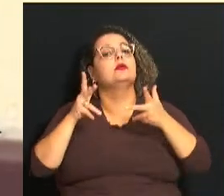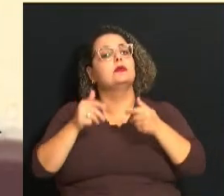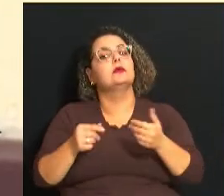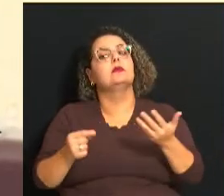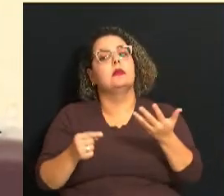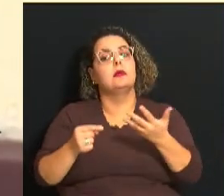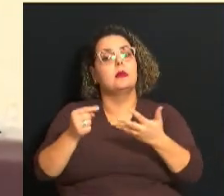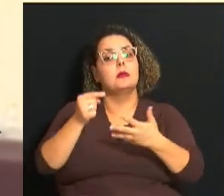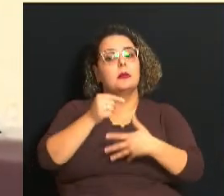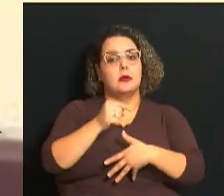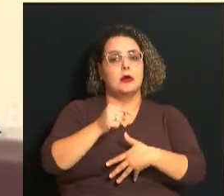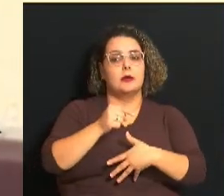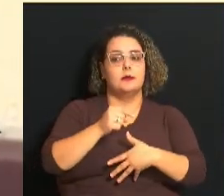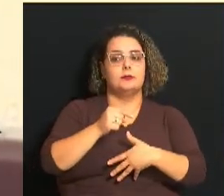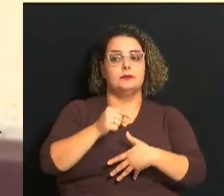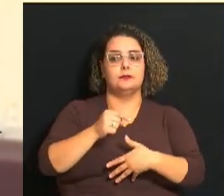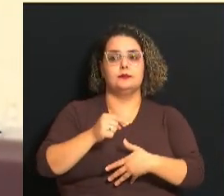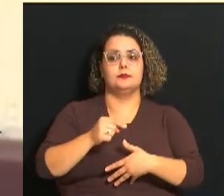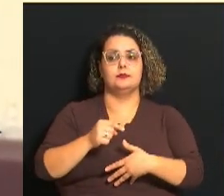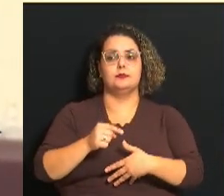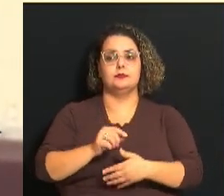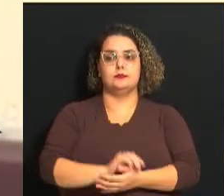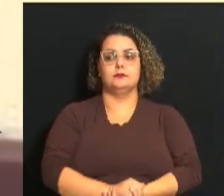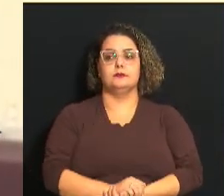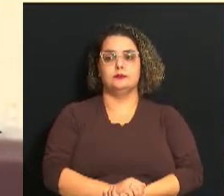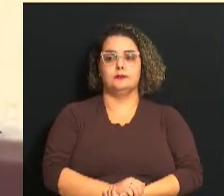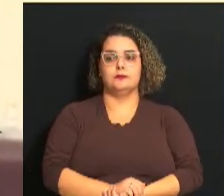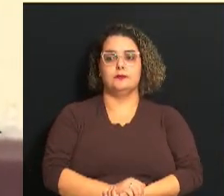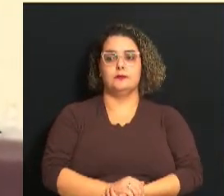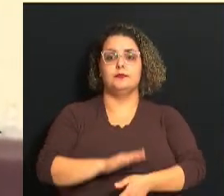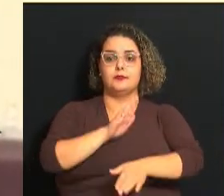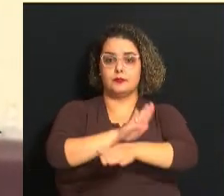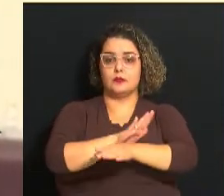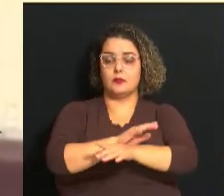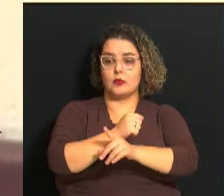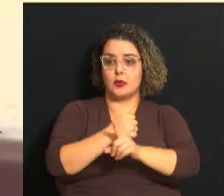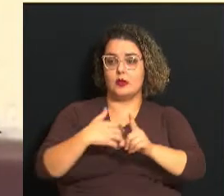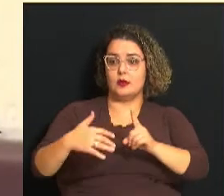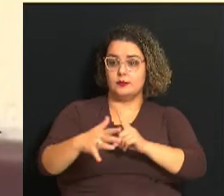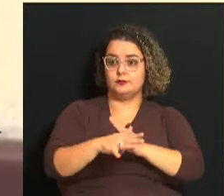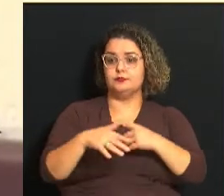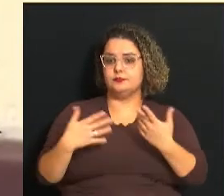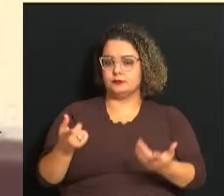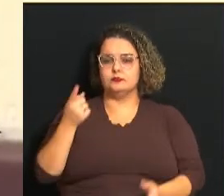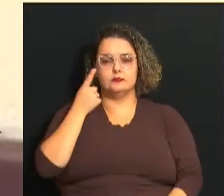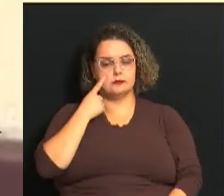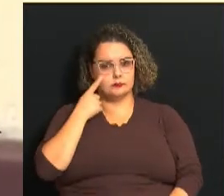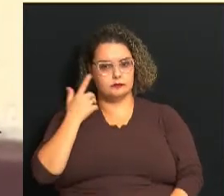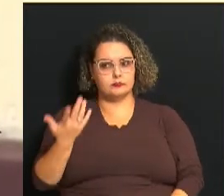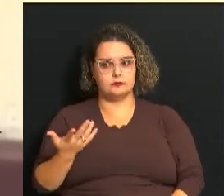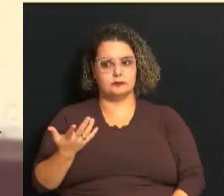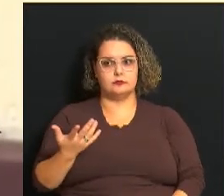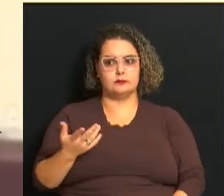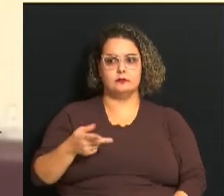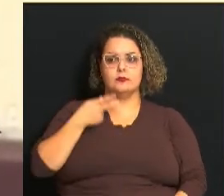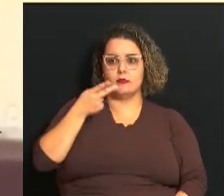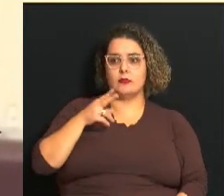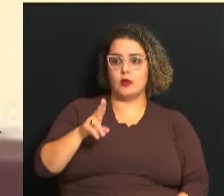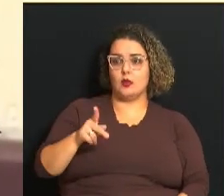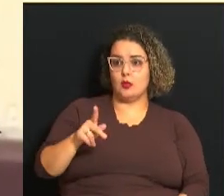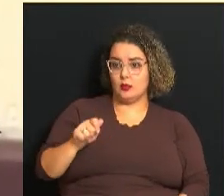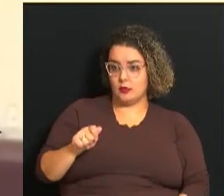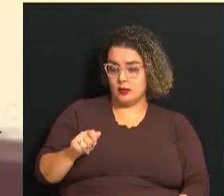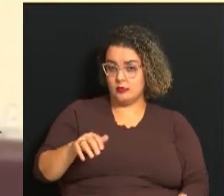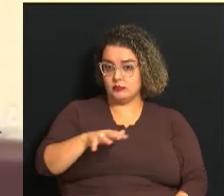que a gente tira colocou aí dos assistentes sociais mas hoje a gente está falando de uma UPA de uma